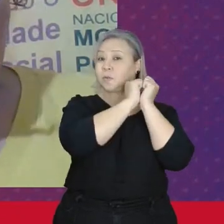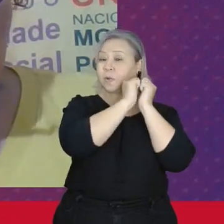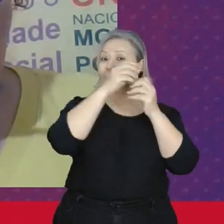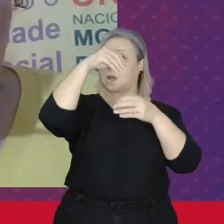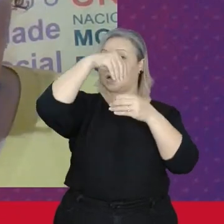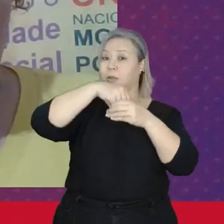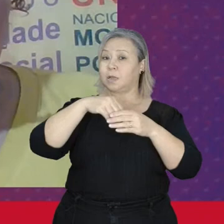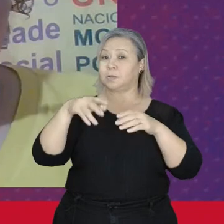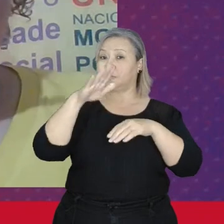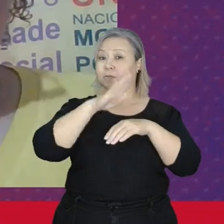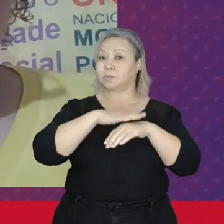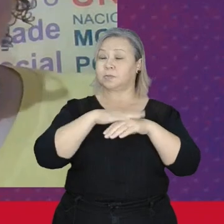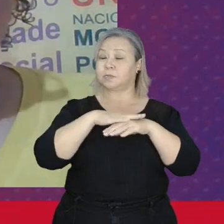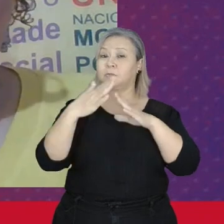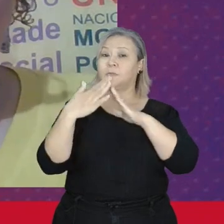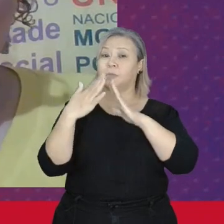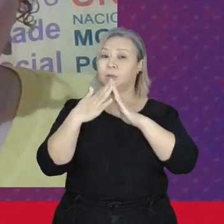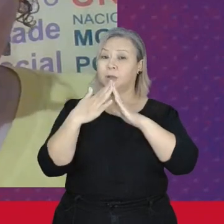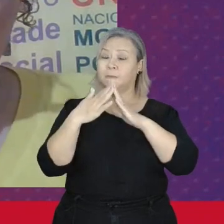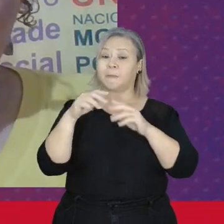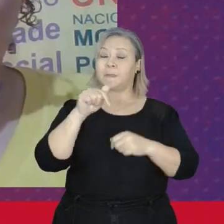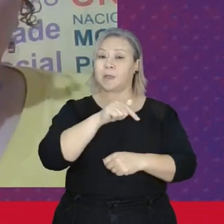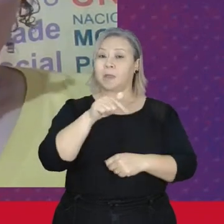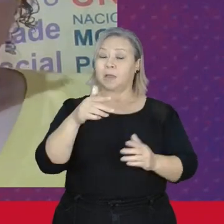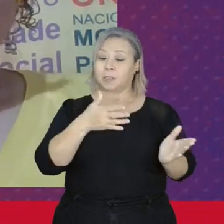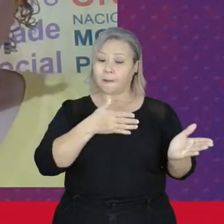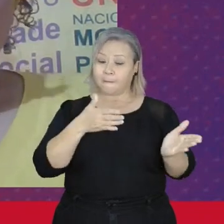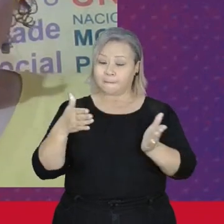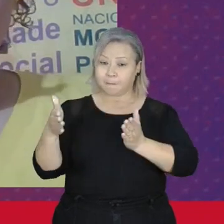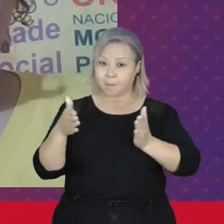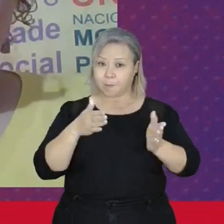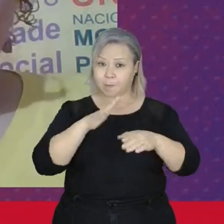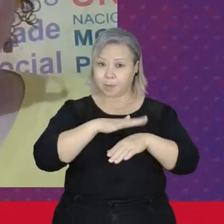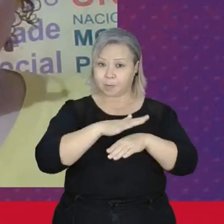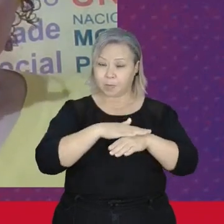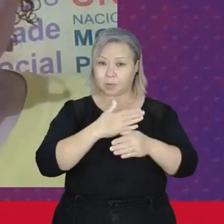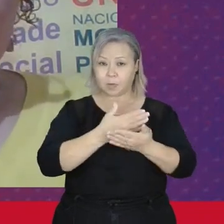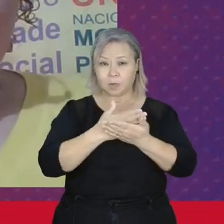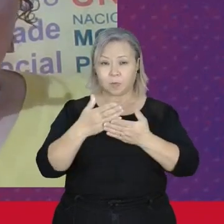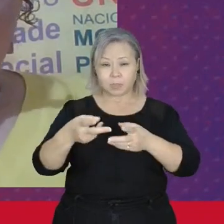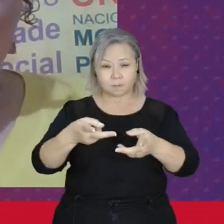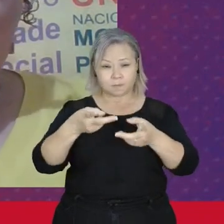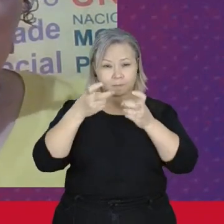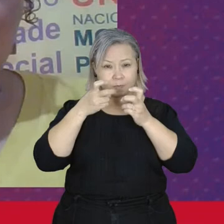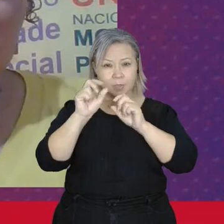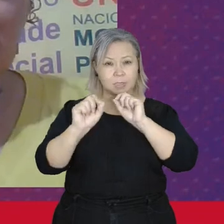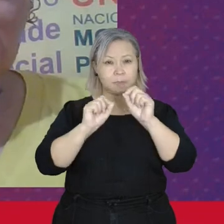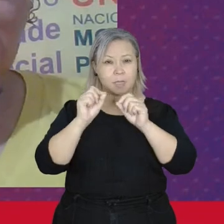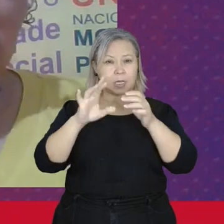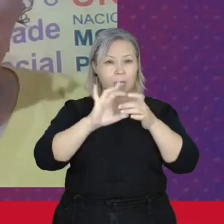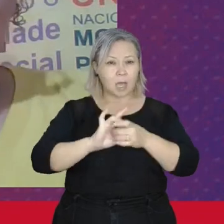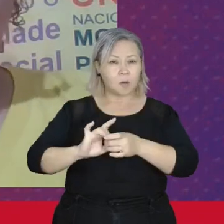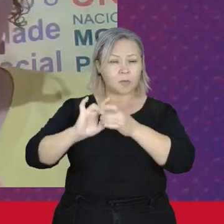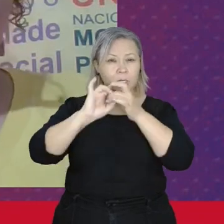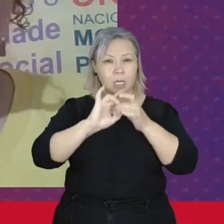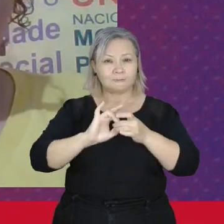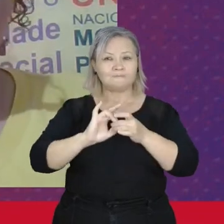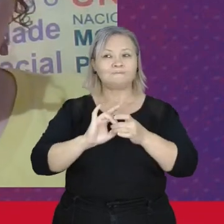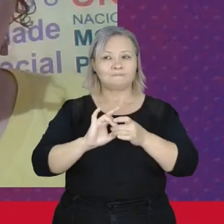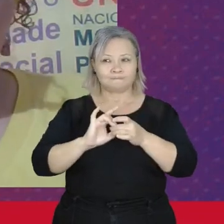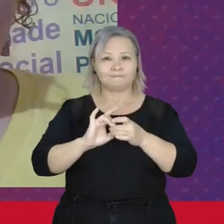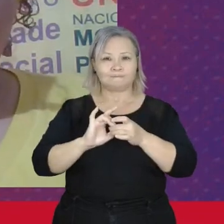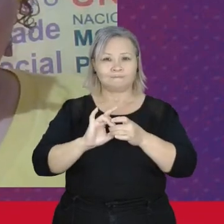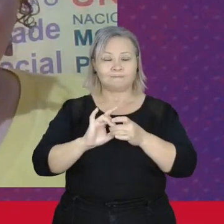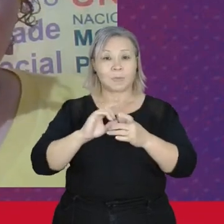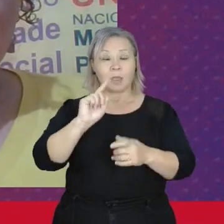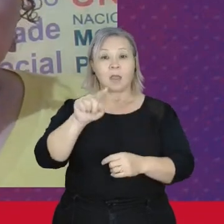sua própria casa. Então, nesse mesmo período, nós começamos a perceber que a União tinha, além